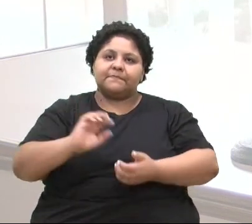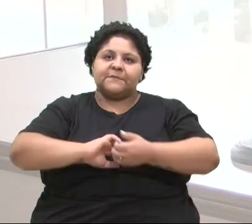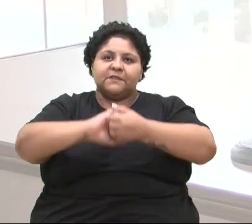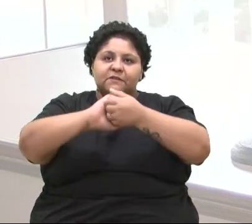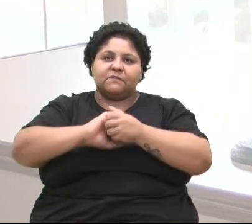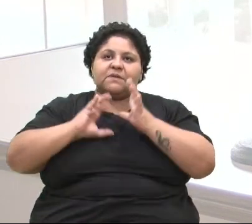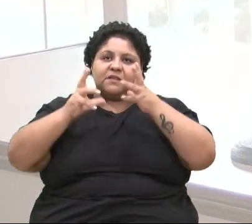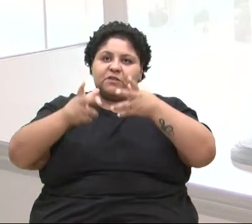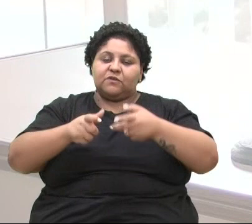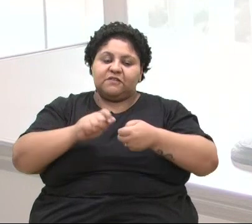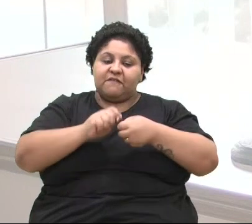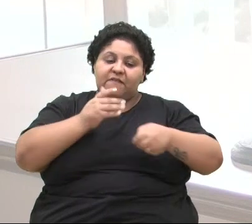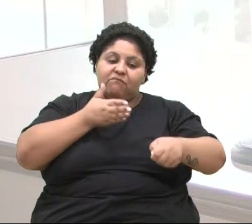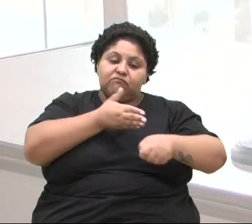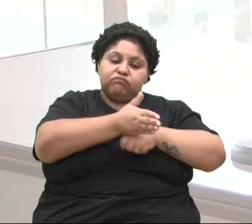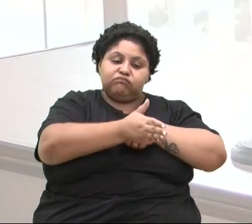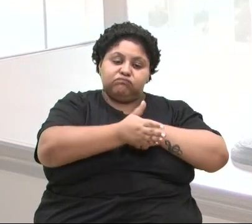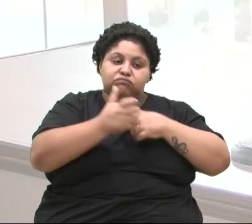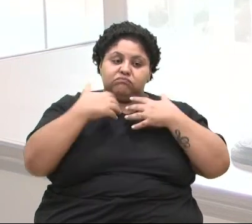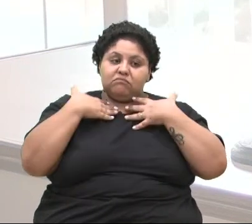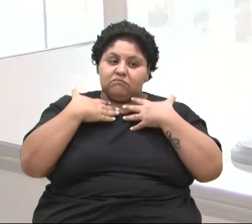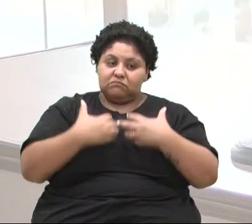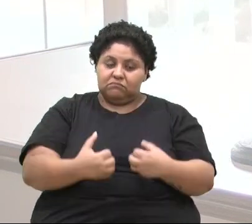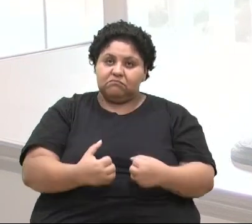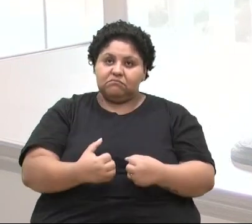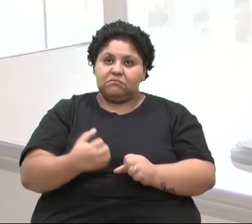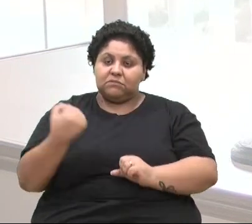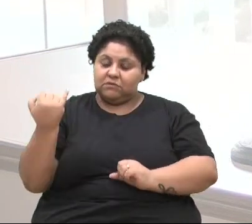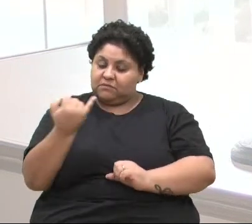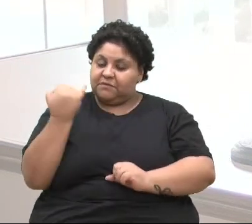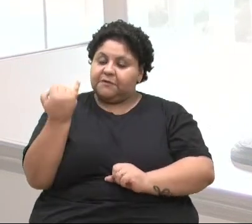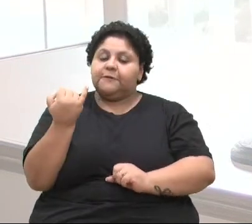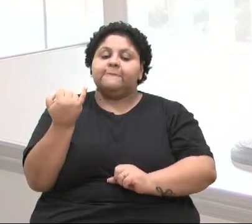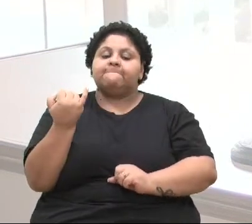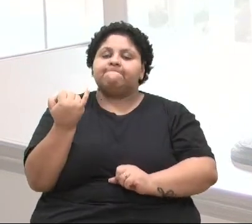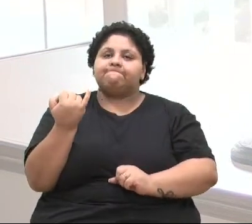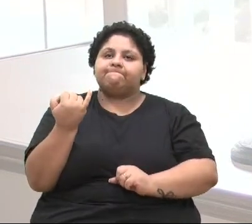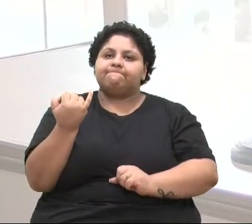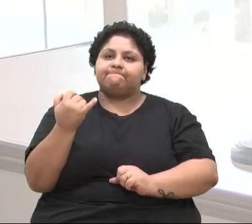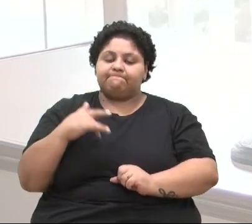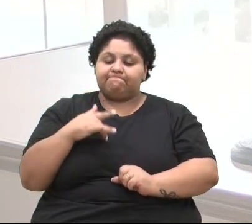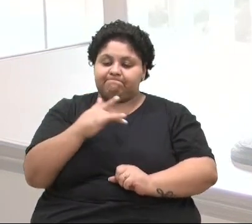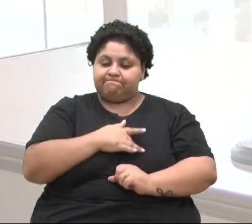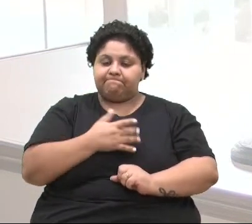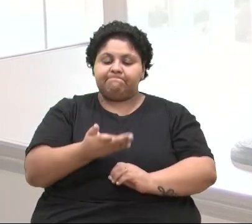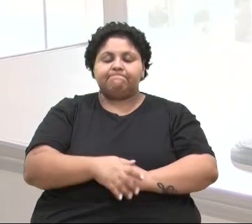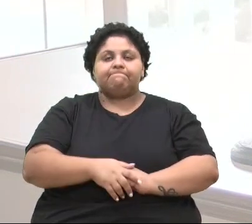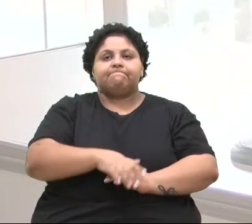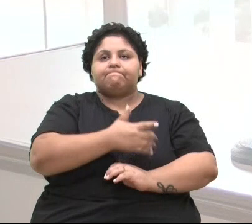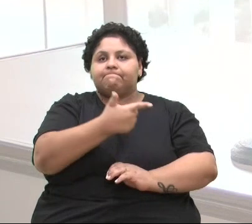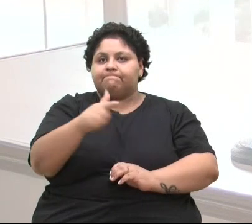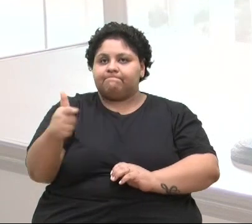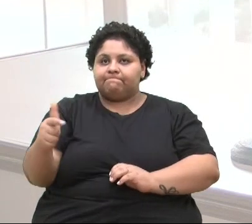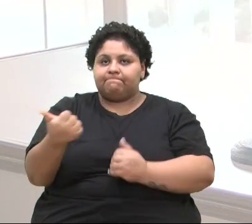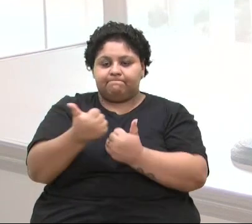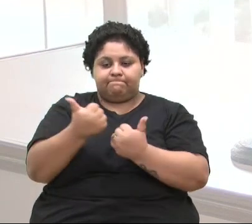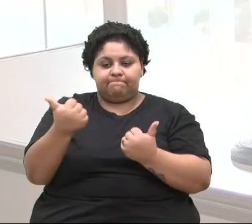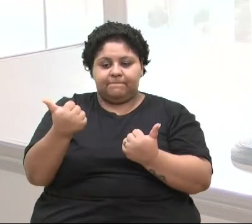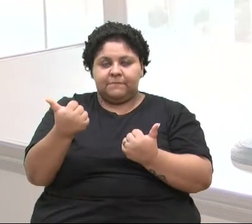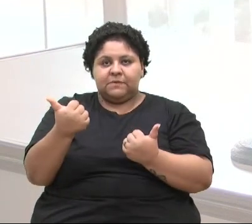pessoas que fazem parte da secretaria tão importante, né, que é a Secretaria da Saúde. E os demais assessores